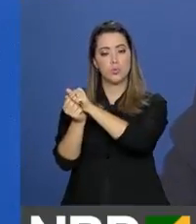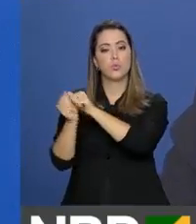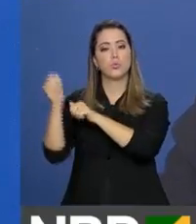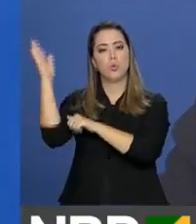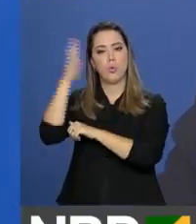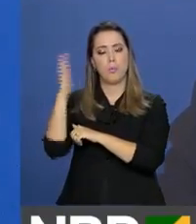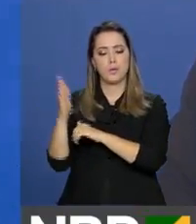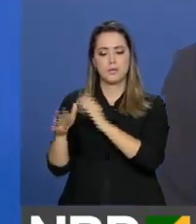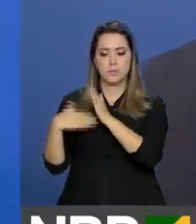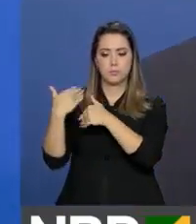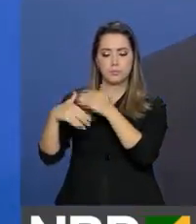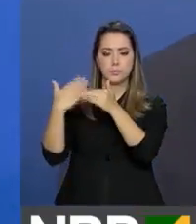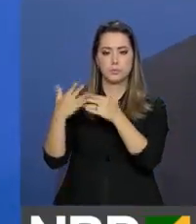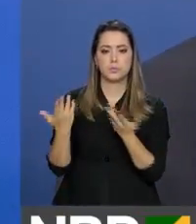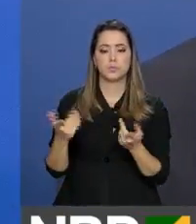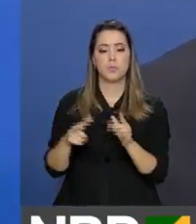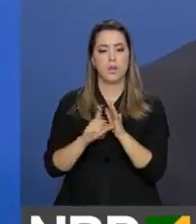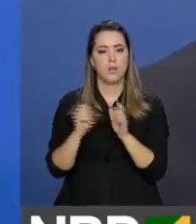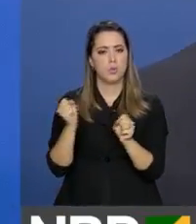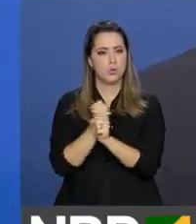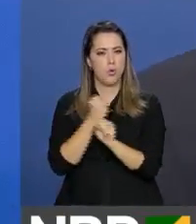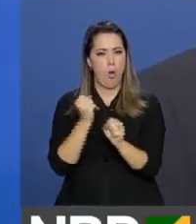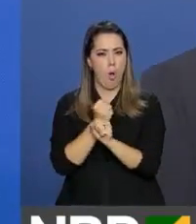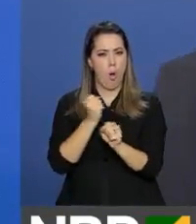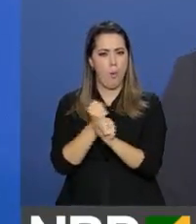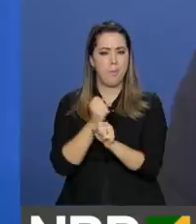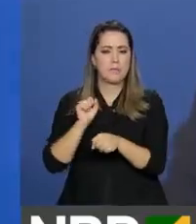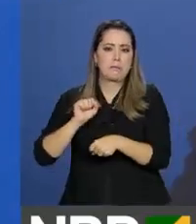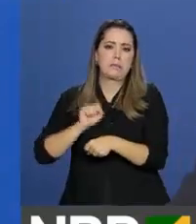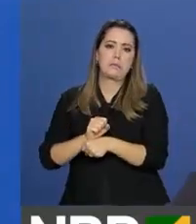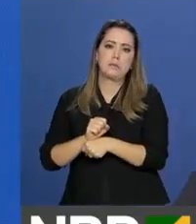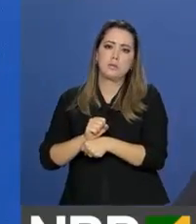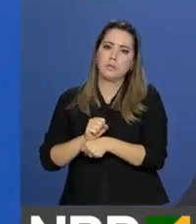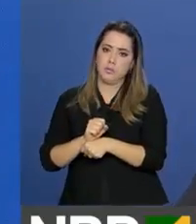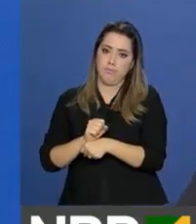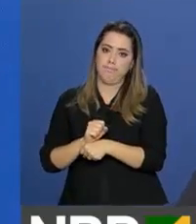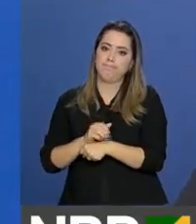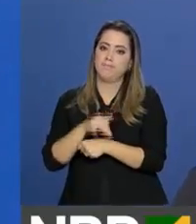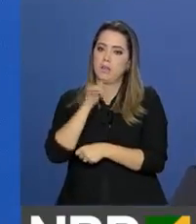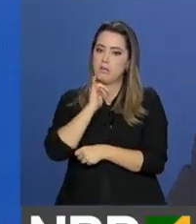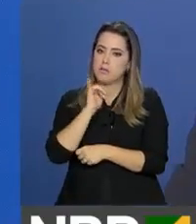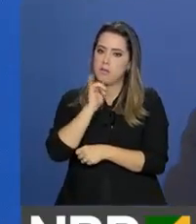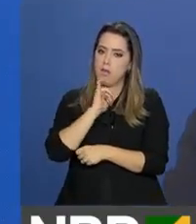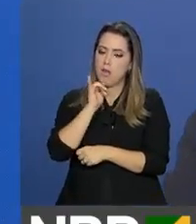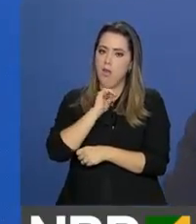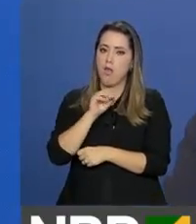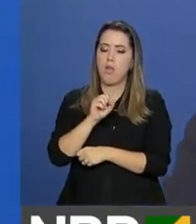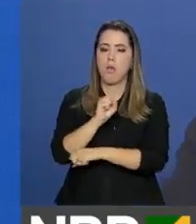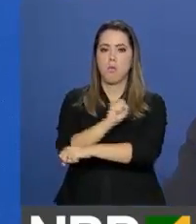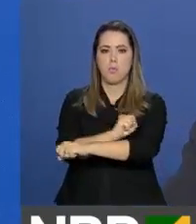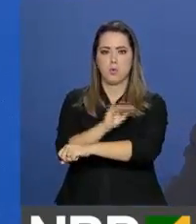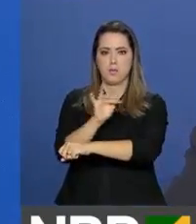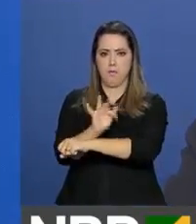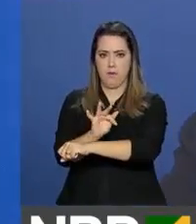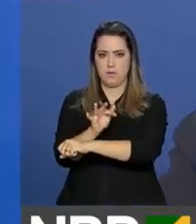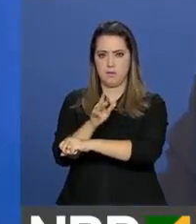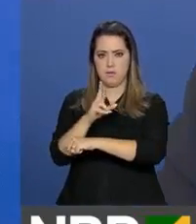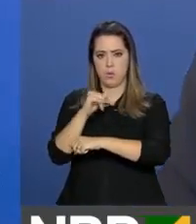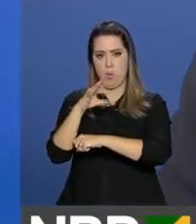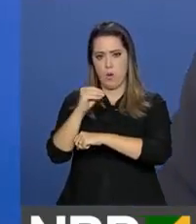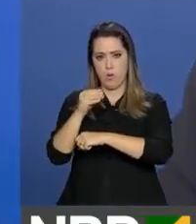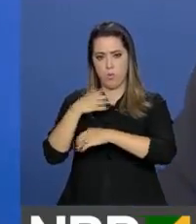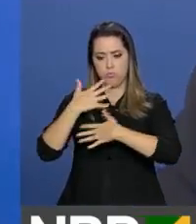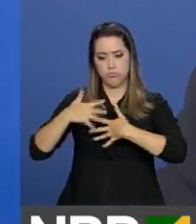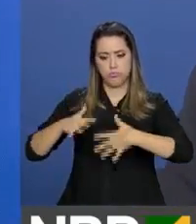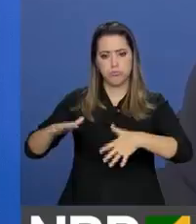razão que obras que estavam paralisadas, como a transposição do Rio São Francisco, foram retomadas pelo Helder, o que